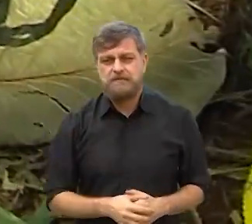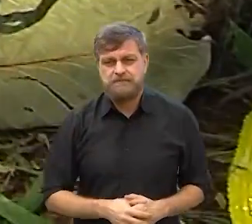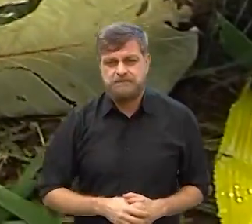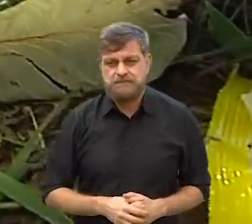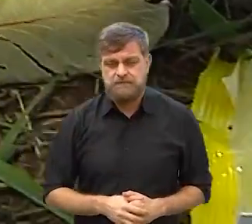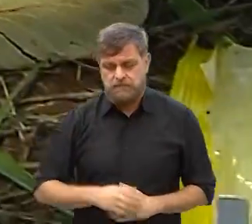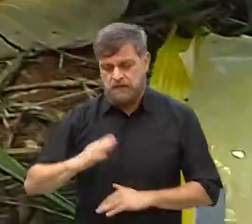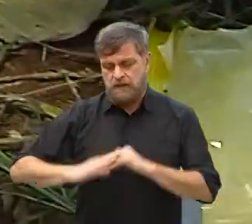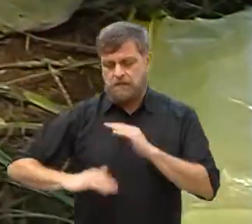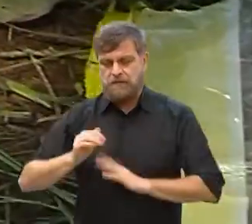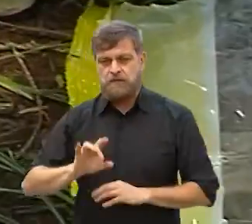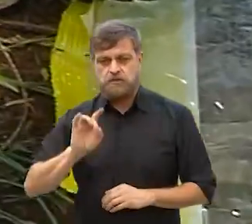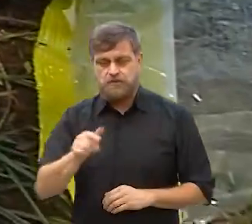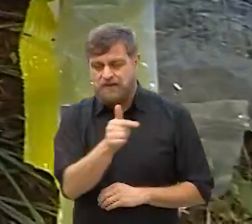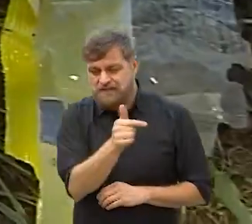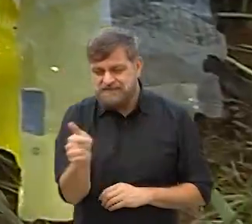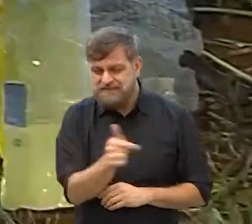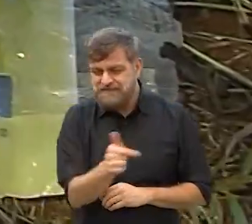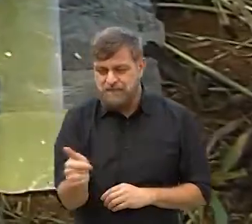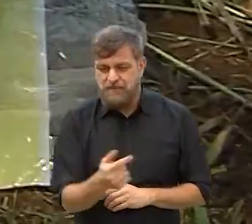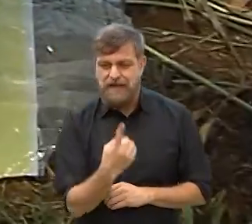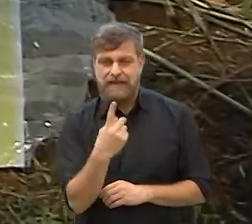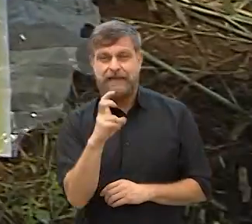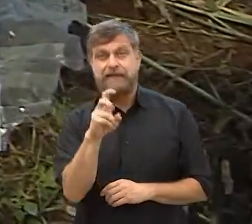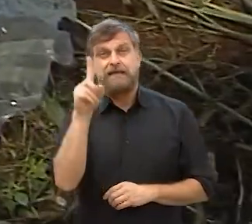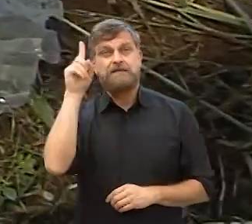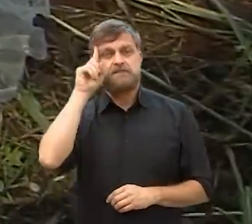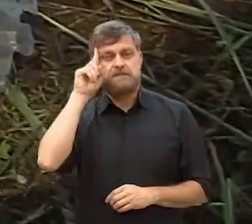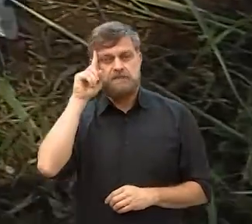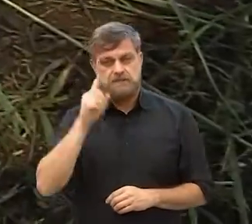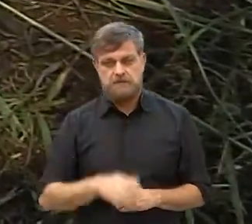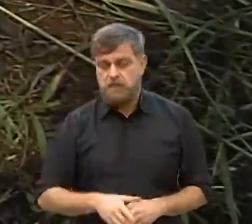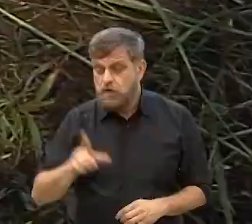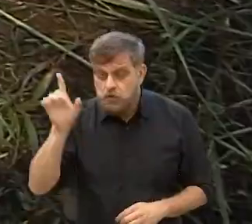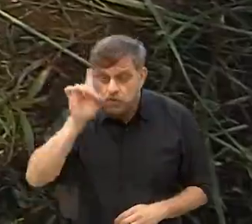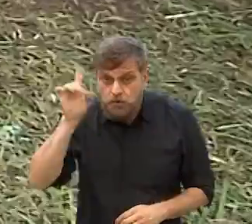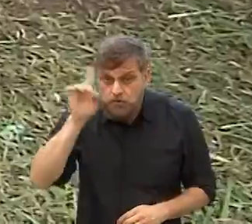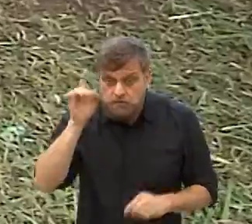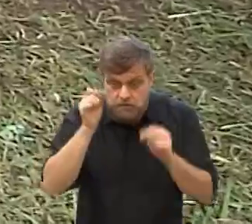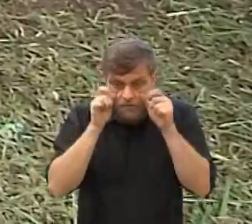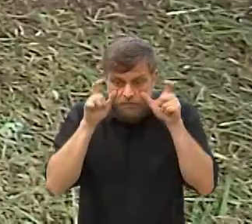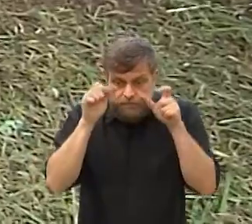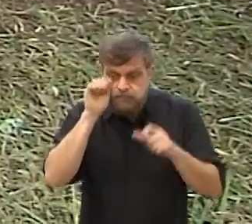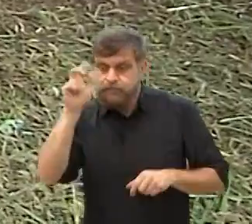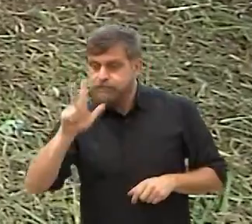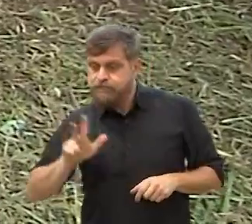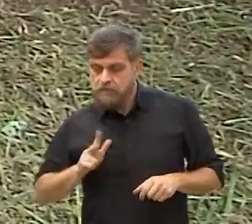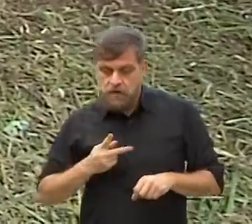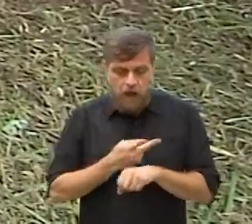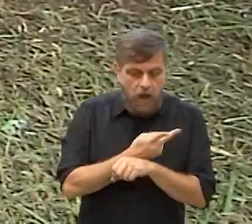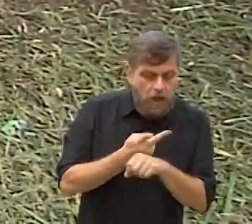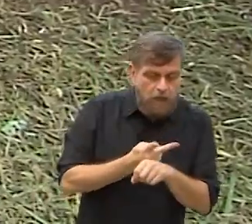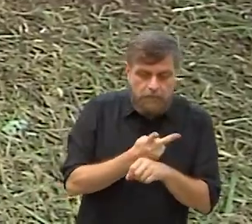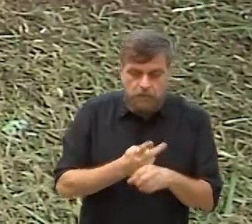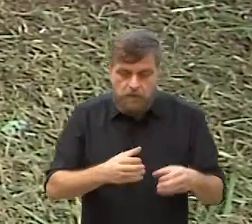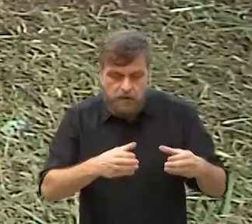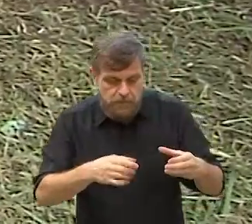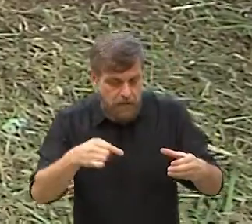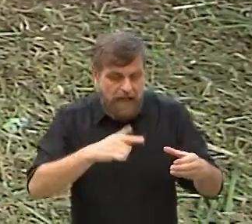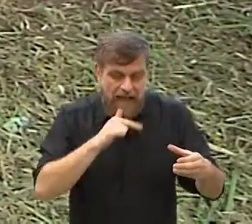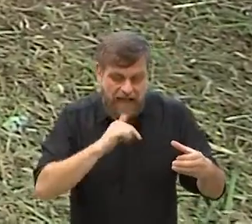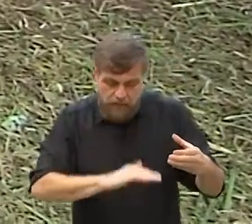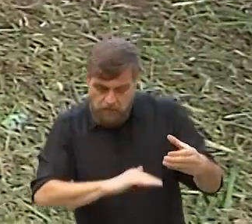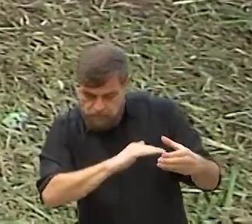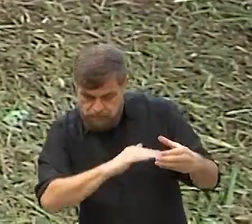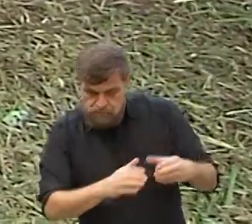aquela ação semanal ou quinzenal. É um cuidado diário que precisa ter. Cuidado com a